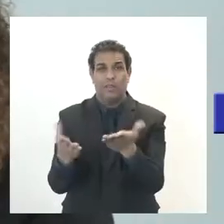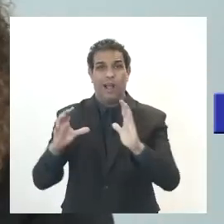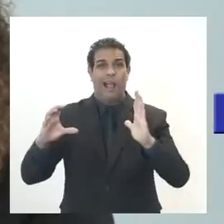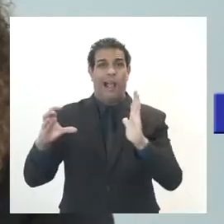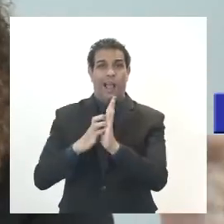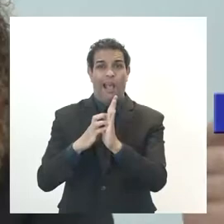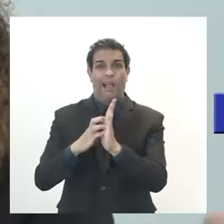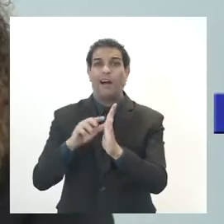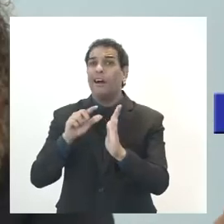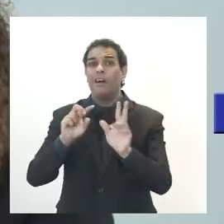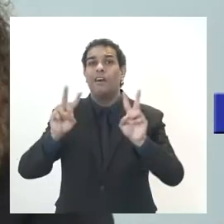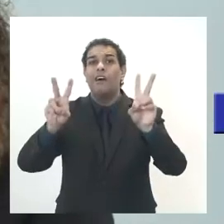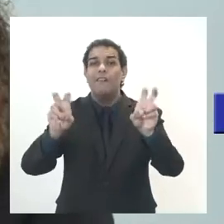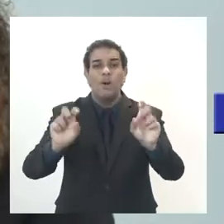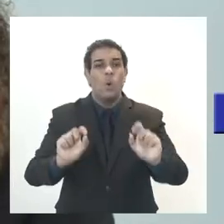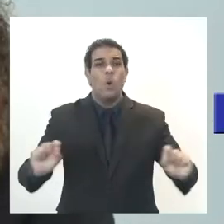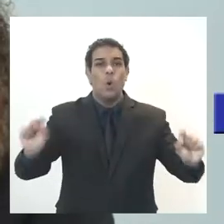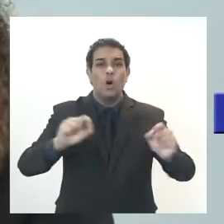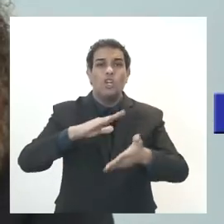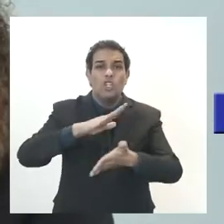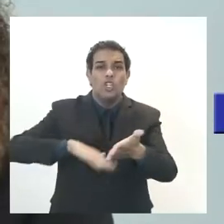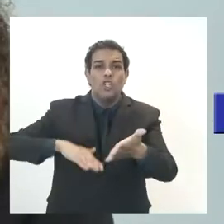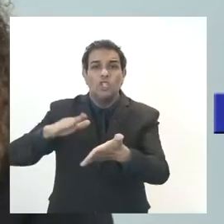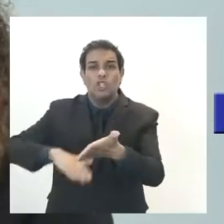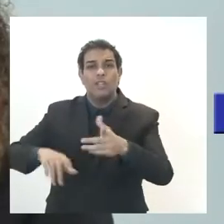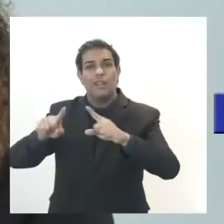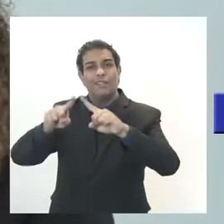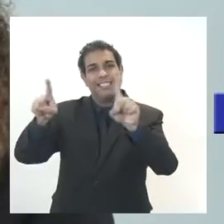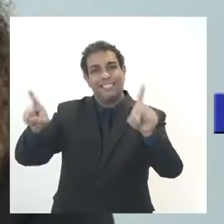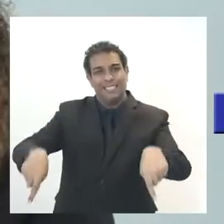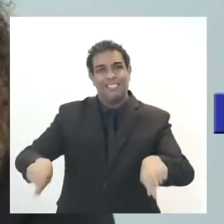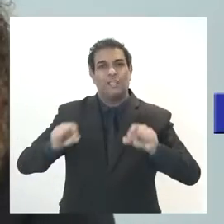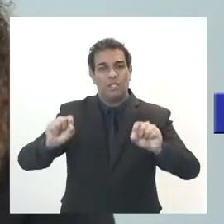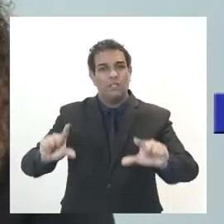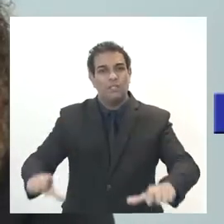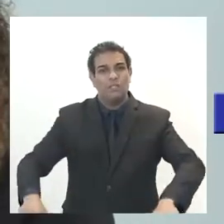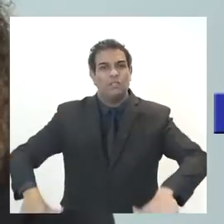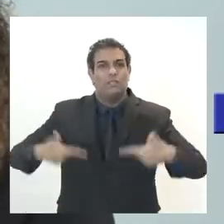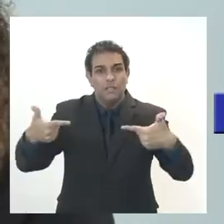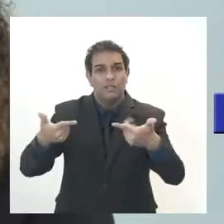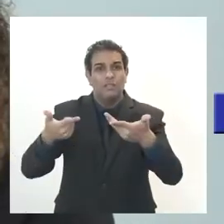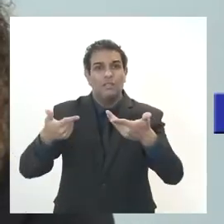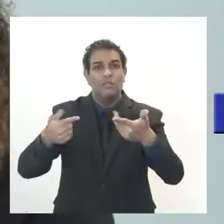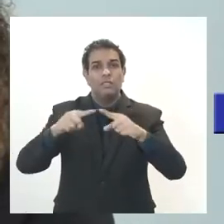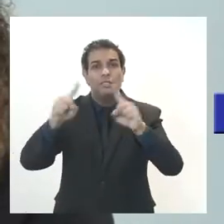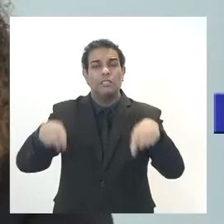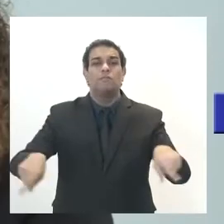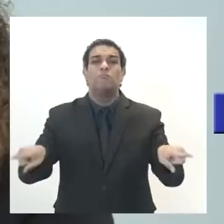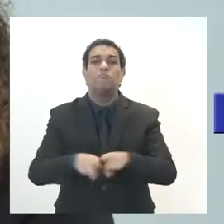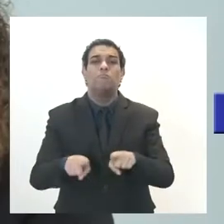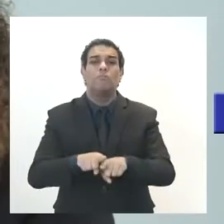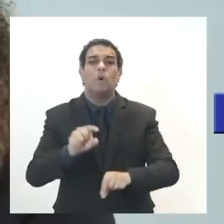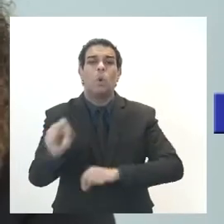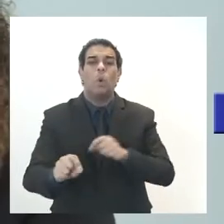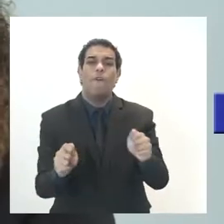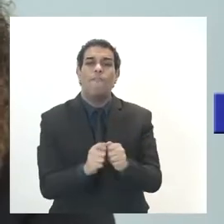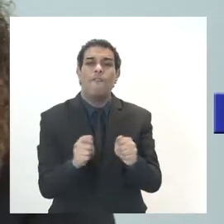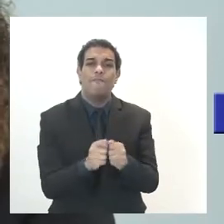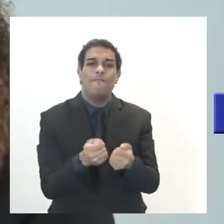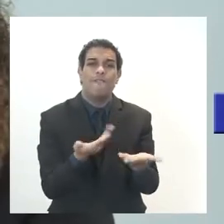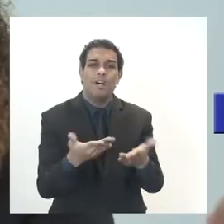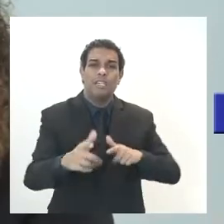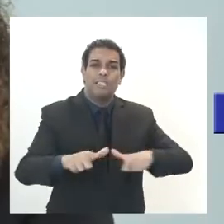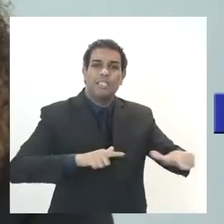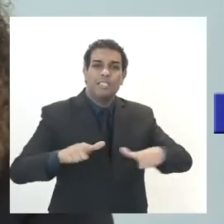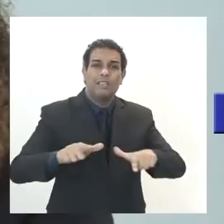o que eles estão fazendo é tirar o servidor essa possibilidade de defender o serviço público e ao mesmo tempo fazer com que